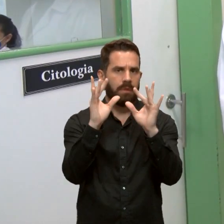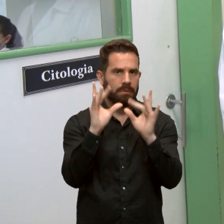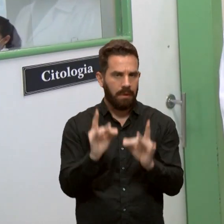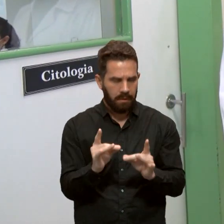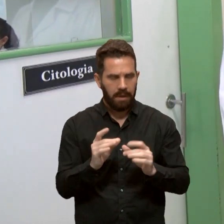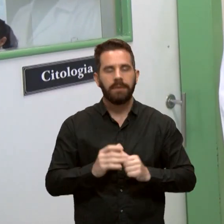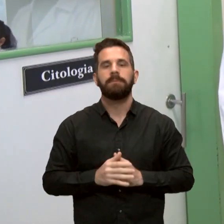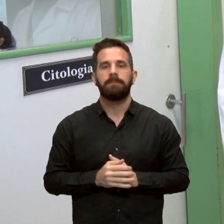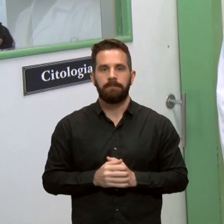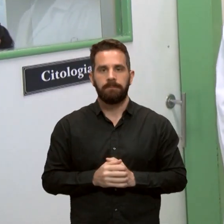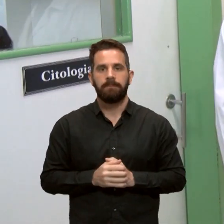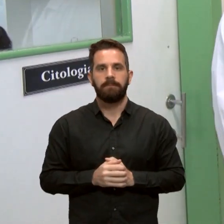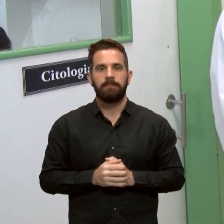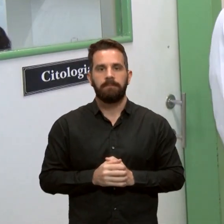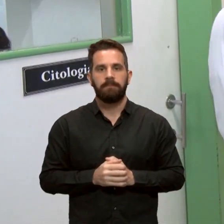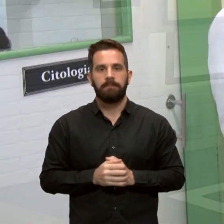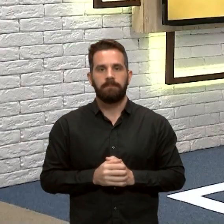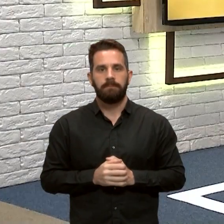www.ff.ufg.br.